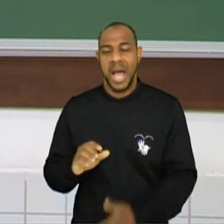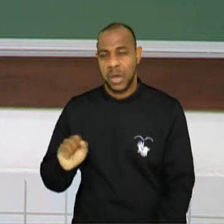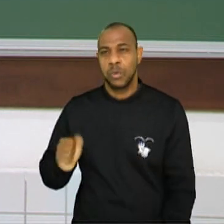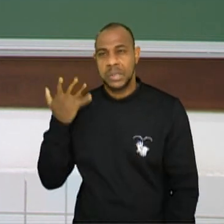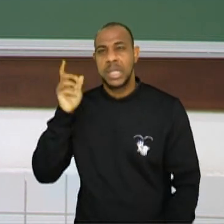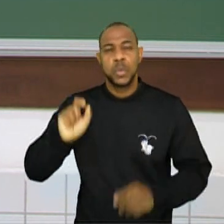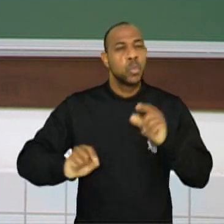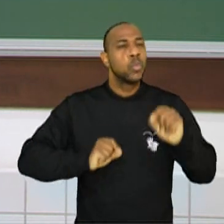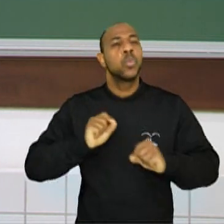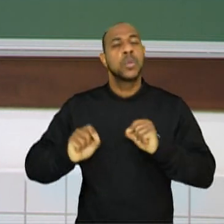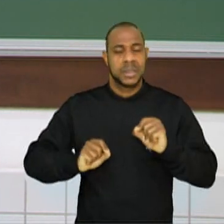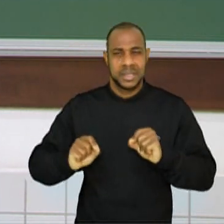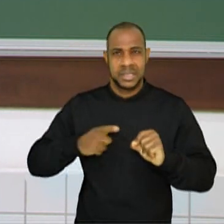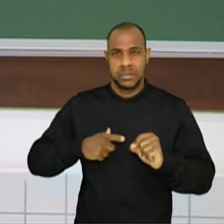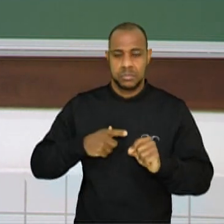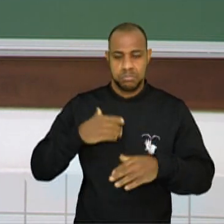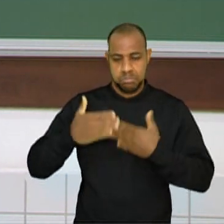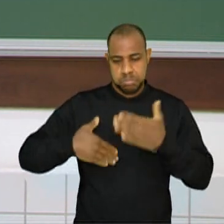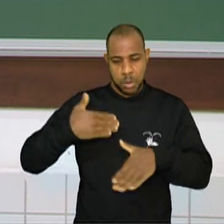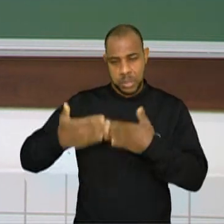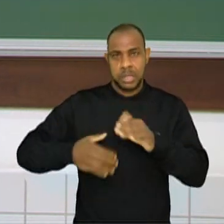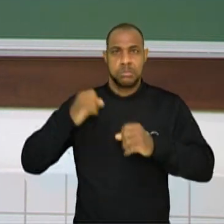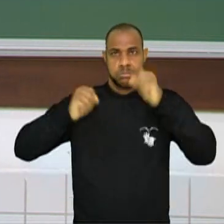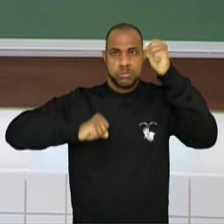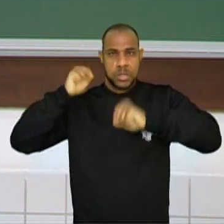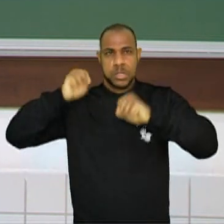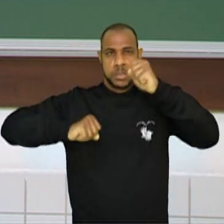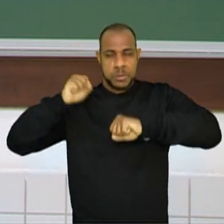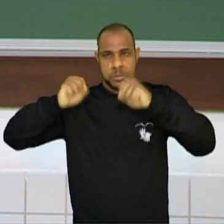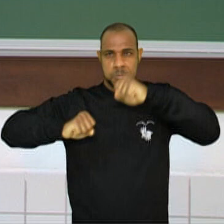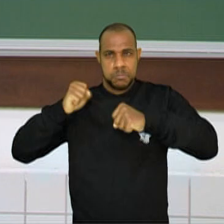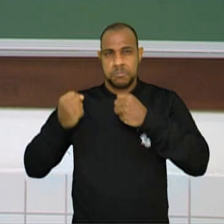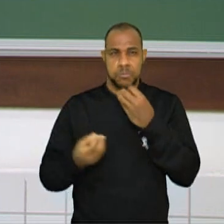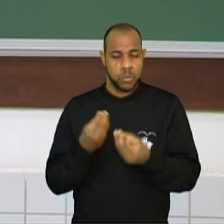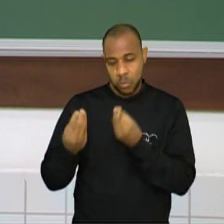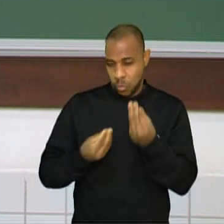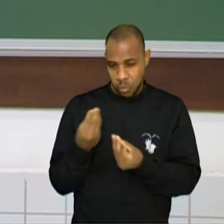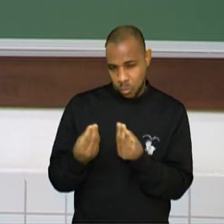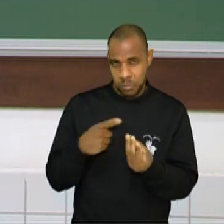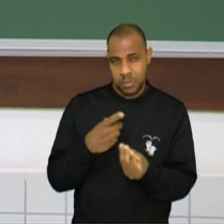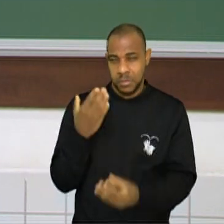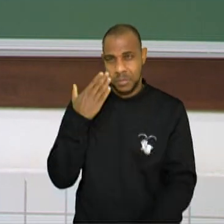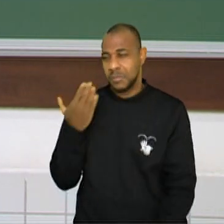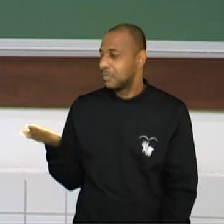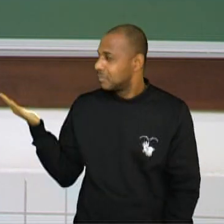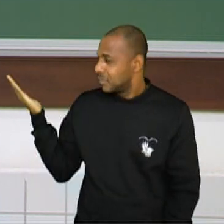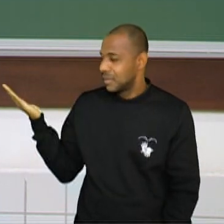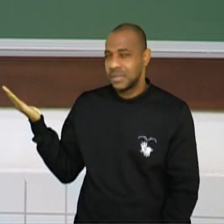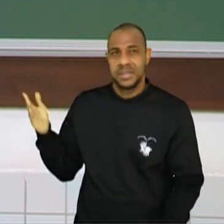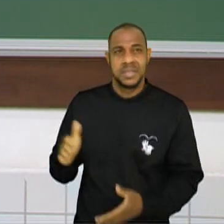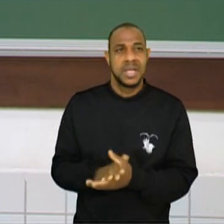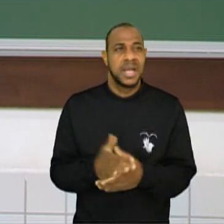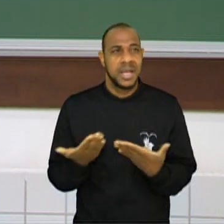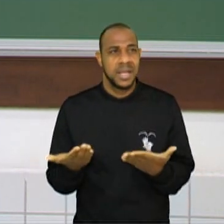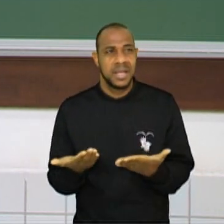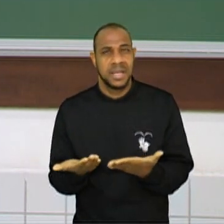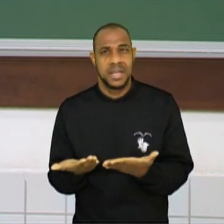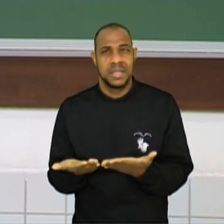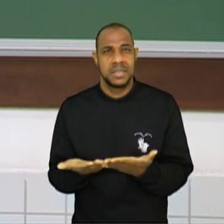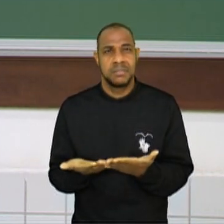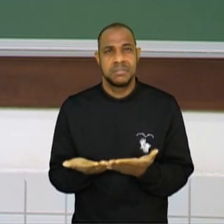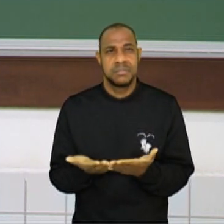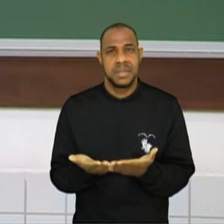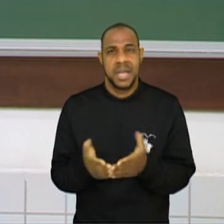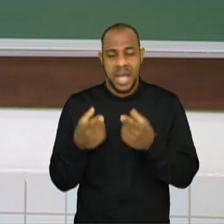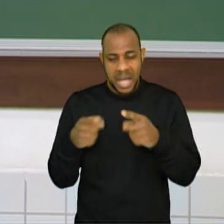que, então, os processos industriais de fabricação em massa, grande quantidade, em fabricação em série, produtos iguais,